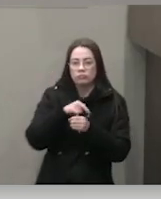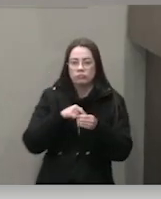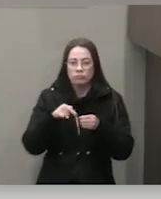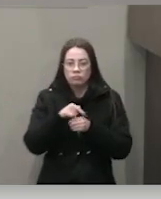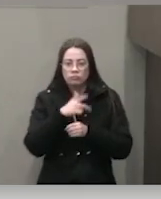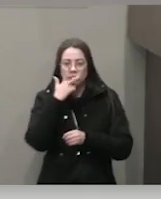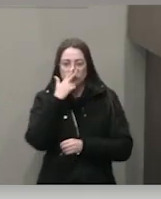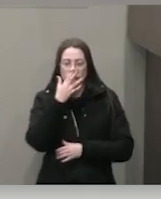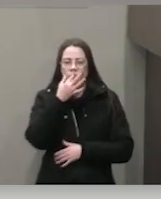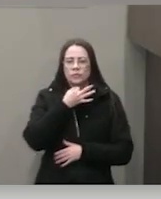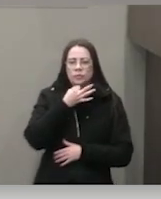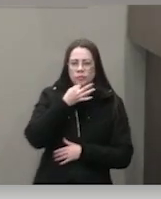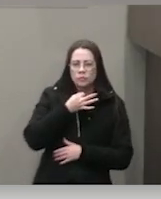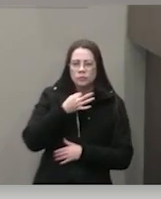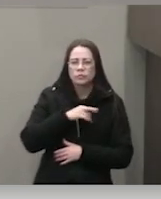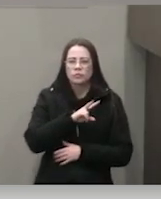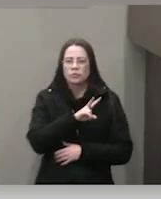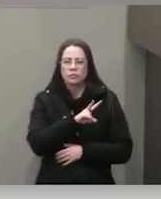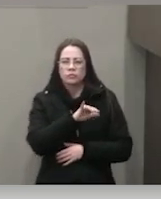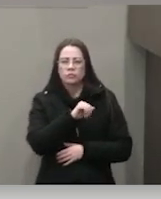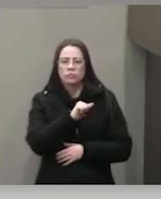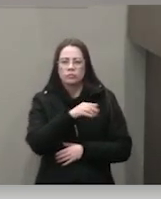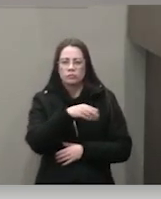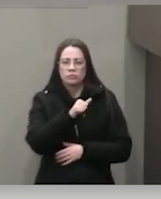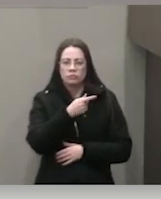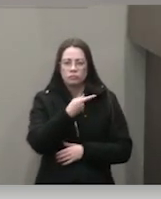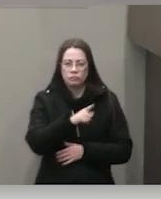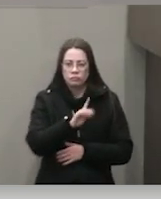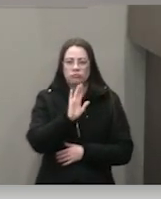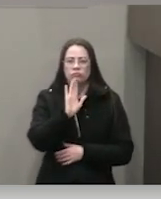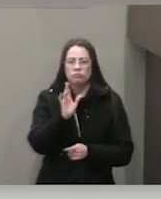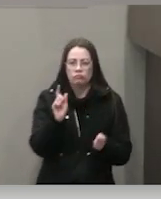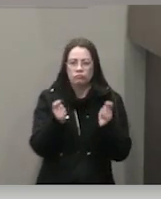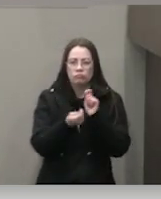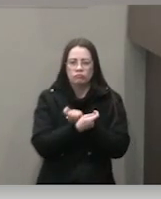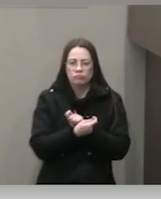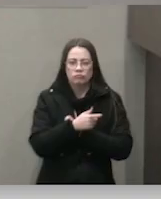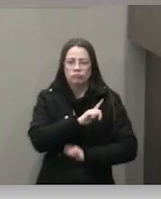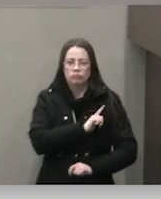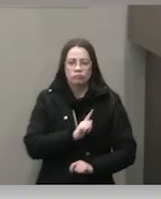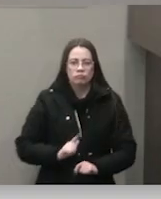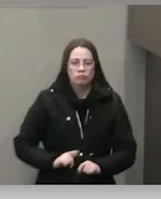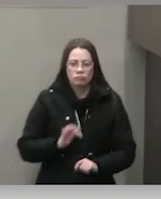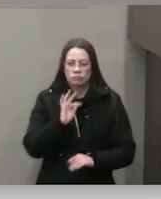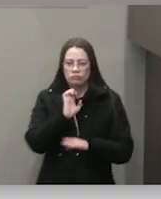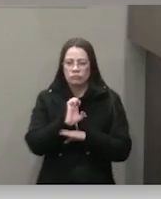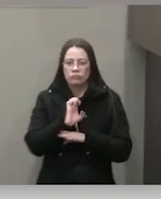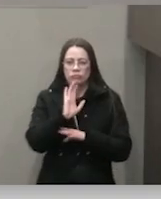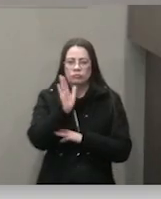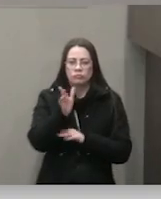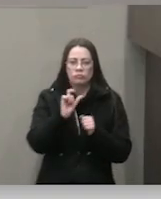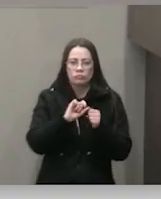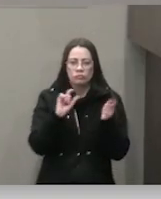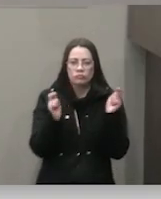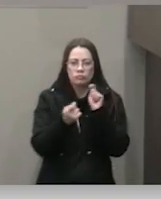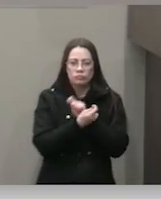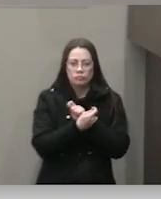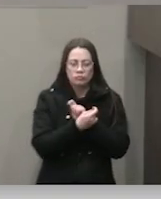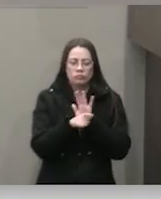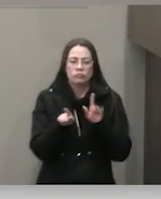como Caxias, Viamão, entre outras, que já adequaram isso. O governo do estado também já fez essa